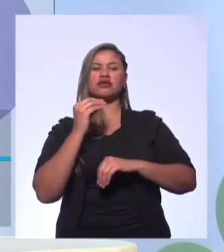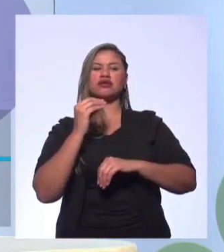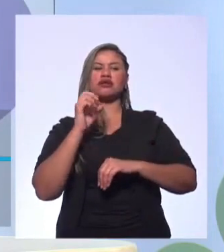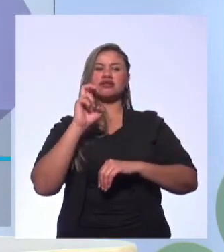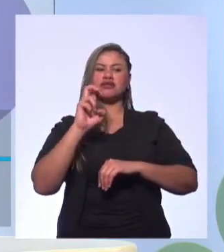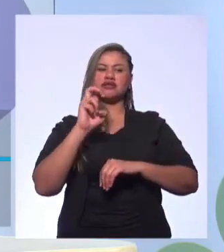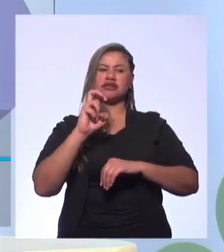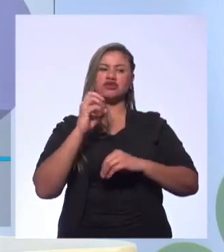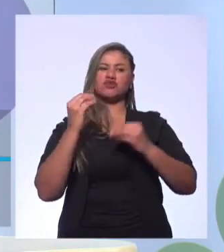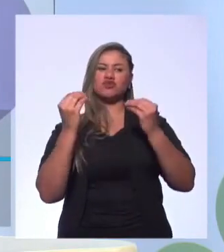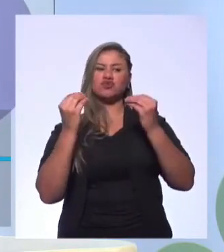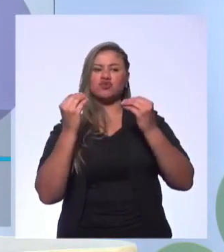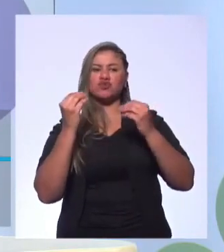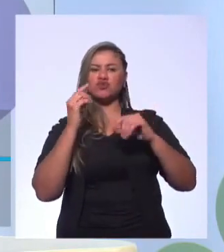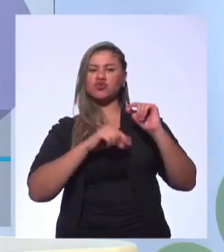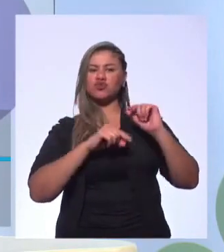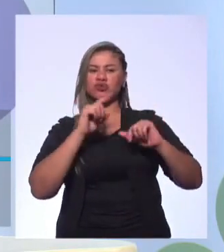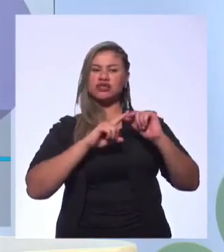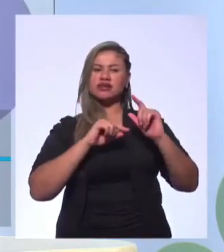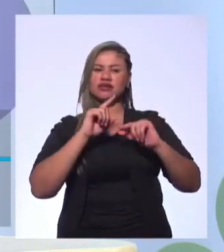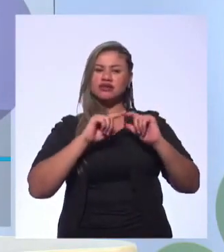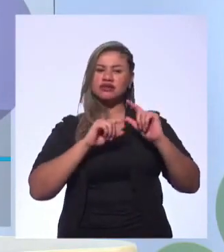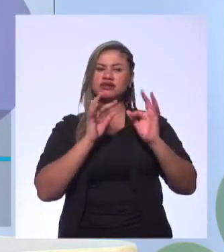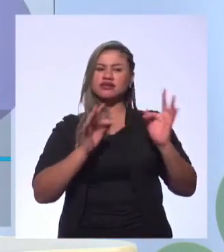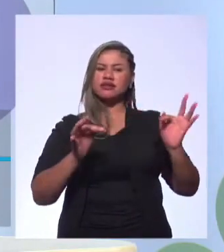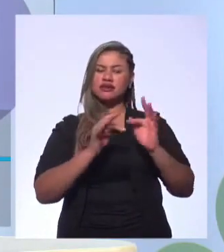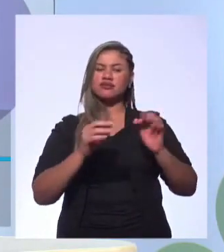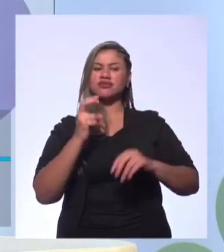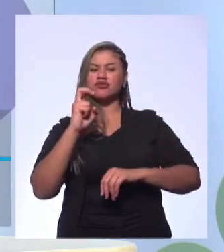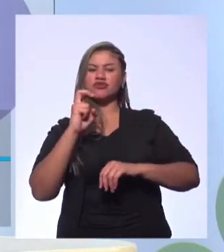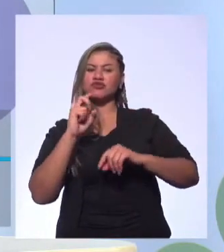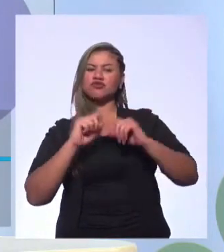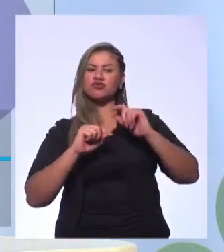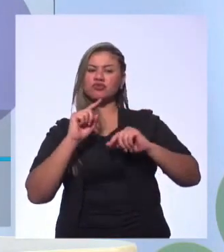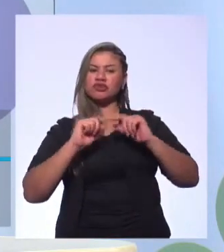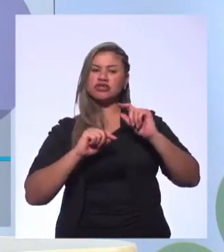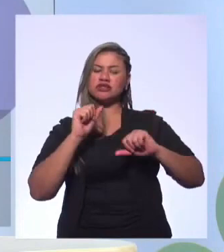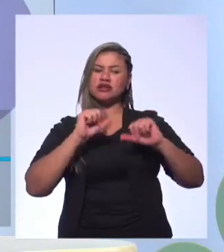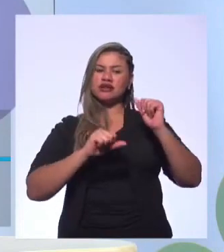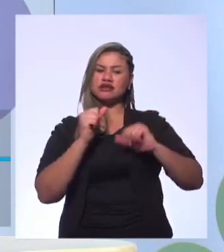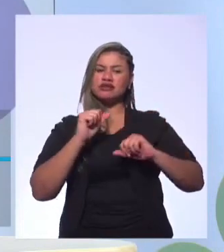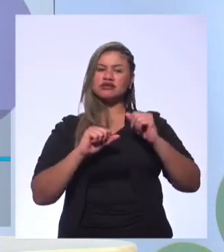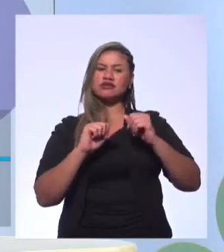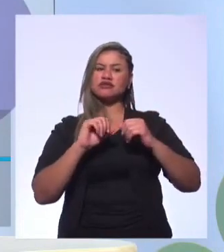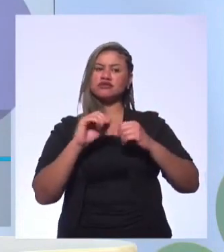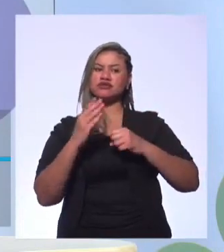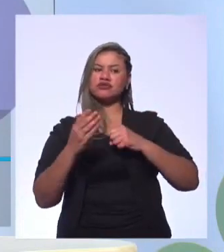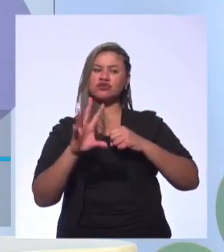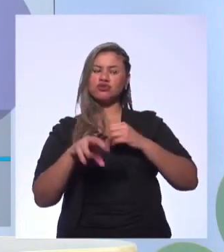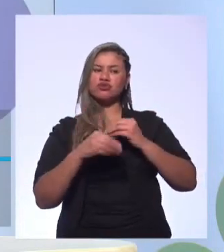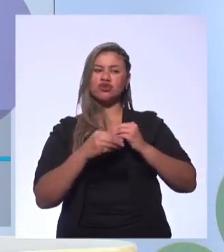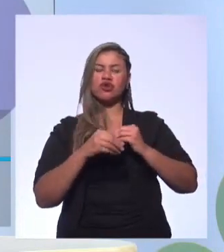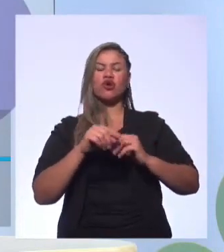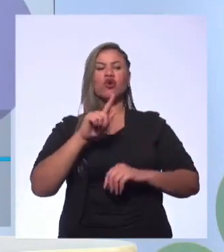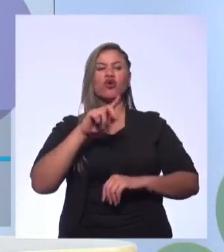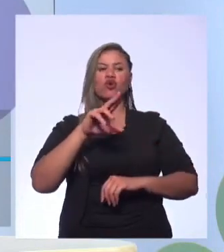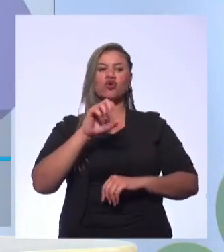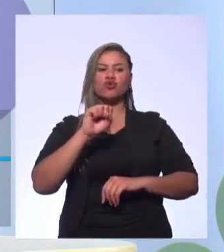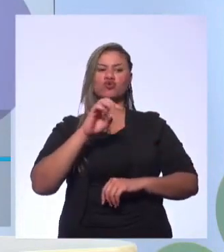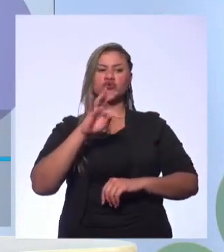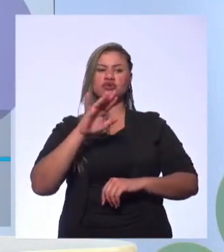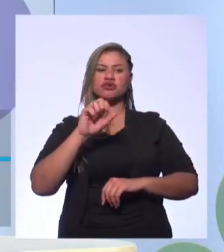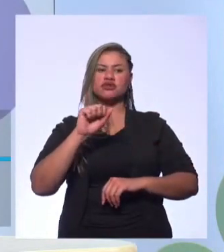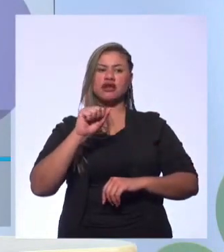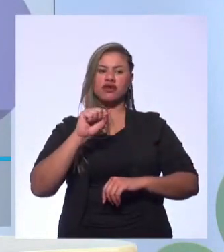4 substâncias compostas. E o Gustavo falou que tem 24 átomos e 5